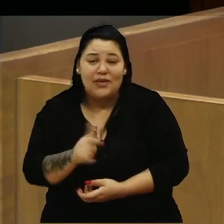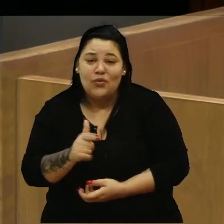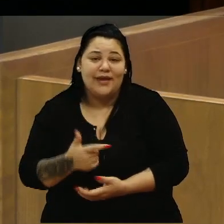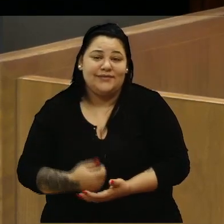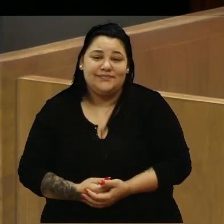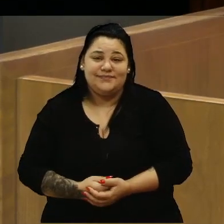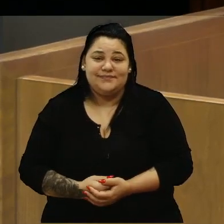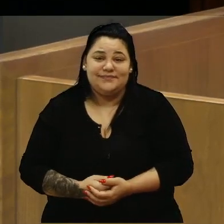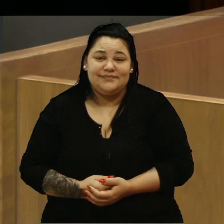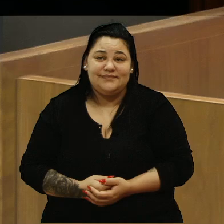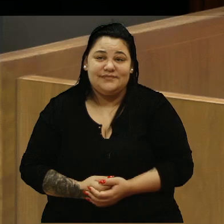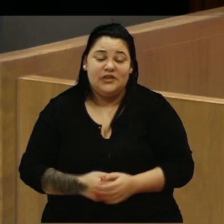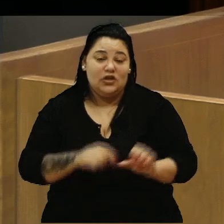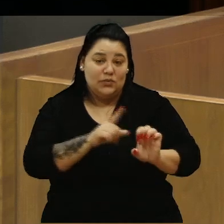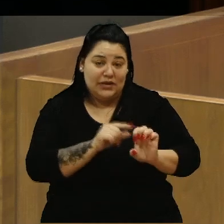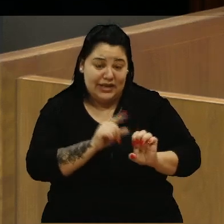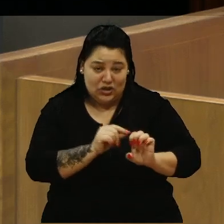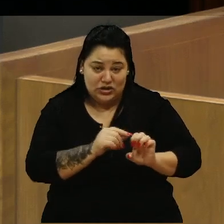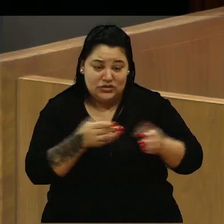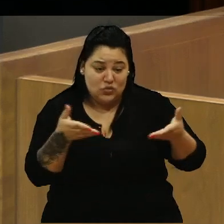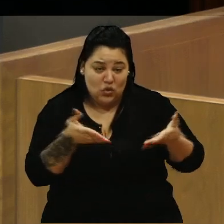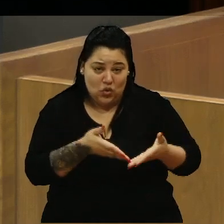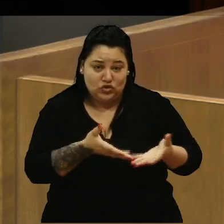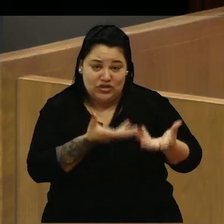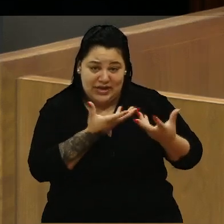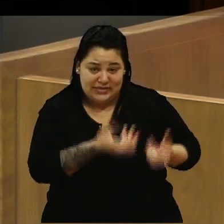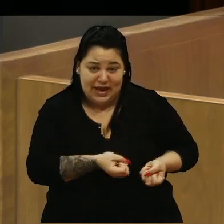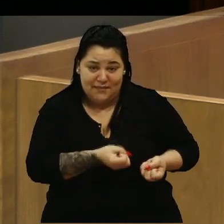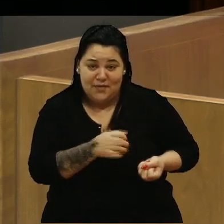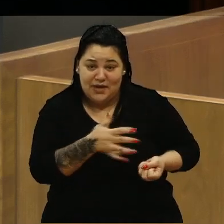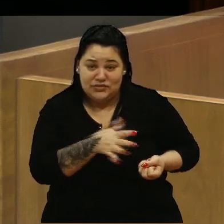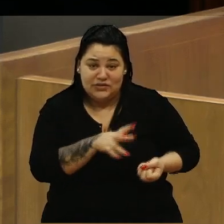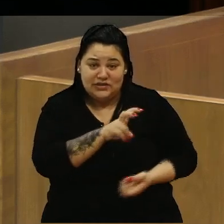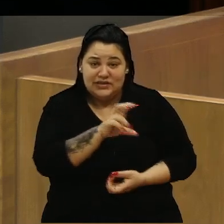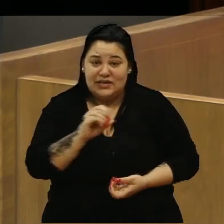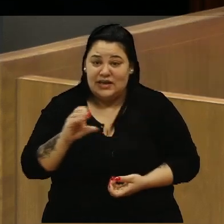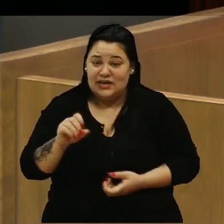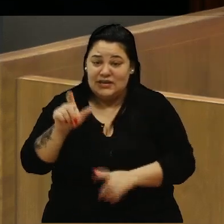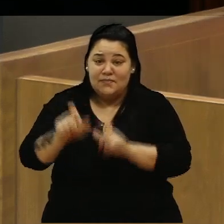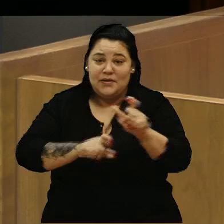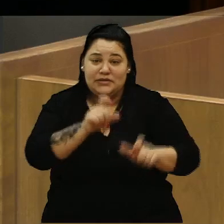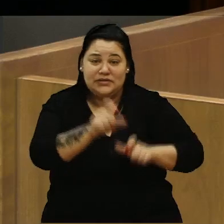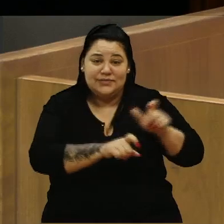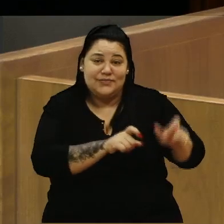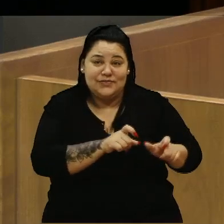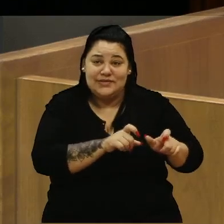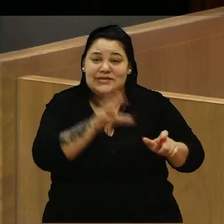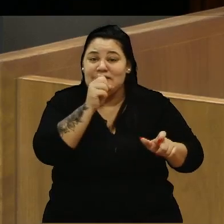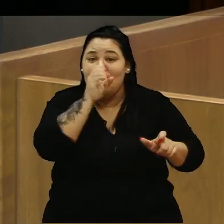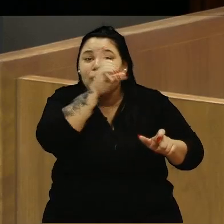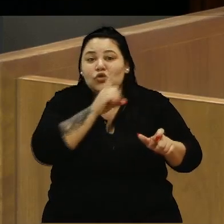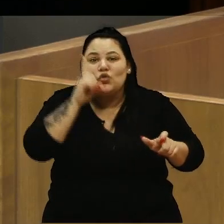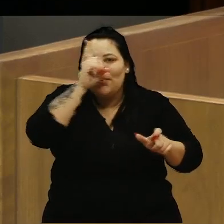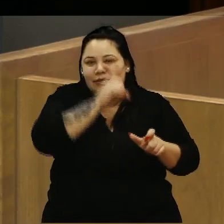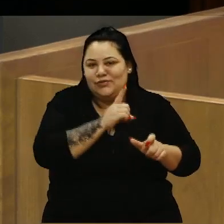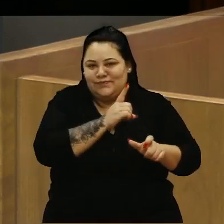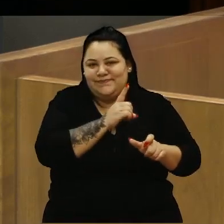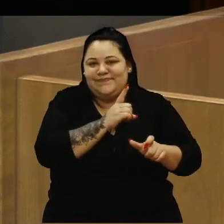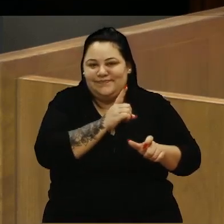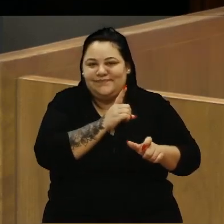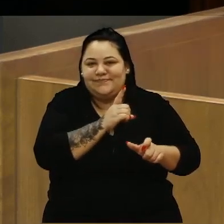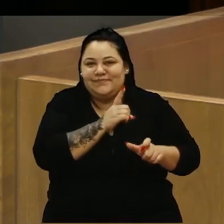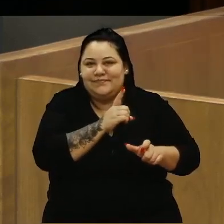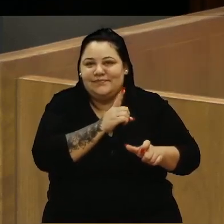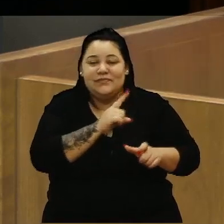esses empreendimentos hoje estão recebendo em torno de 500 pessoas por final de semana. E o